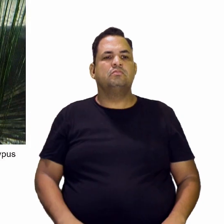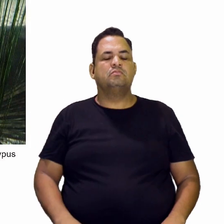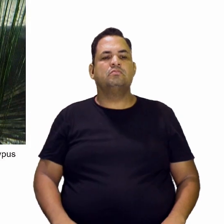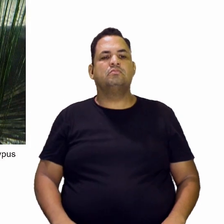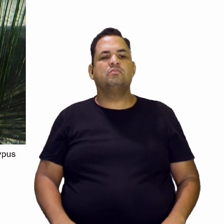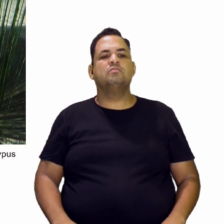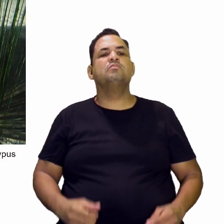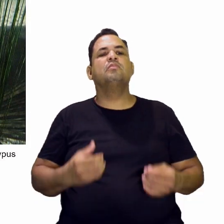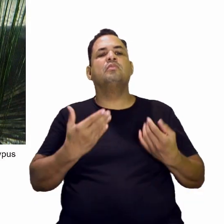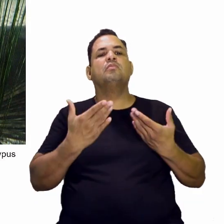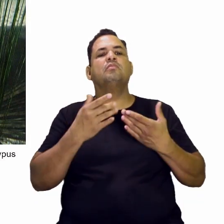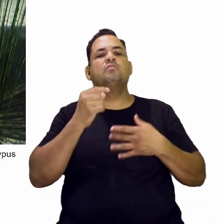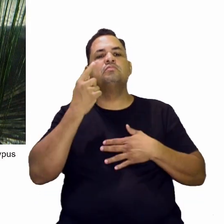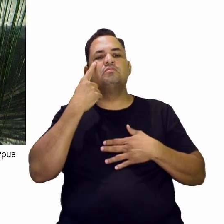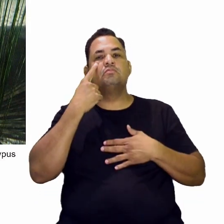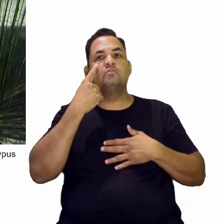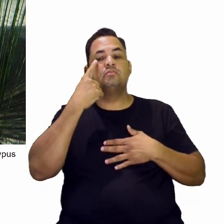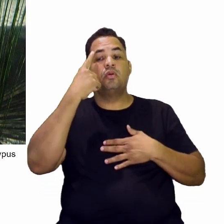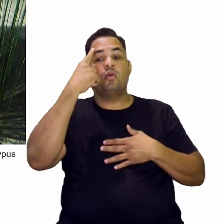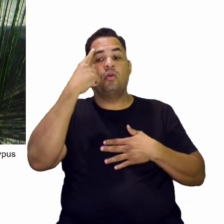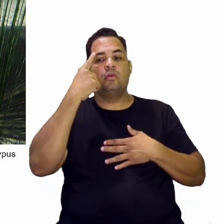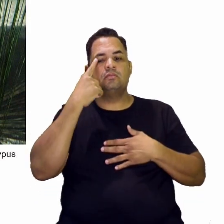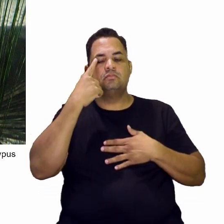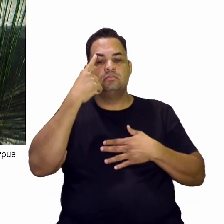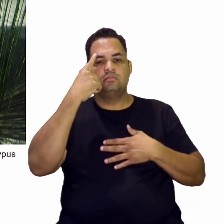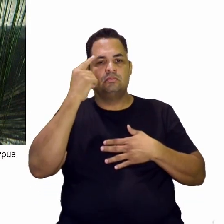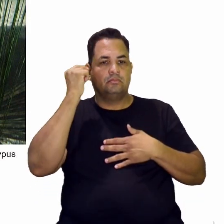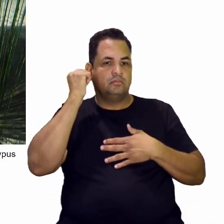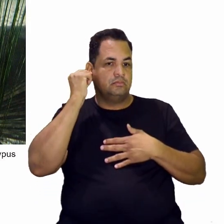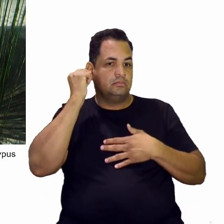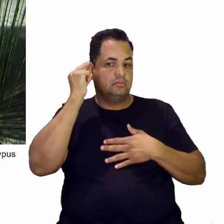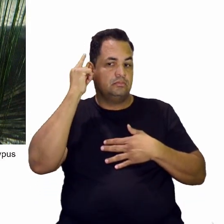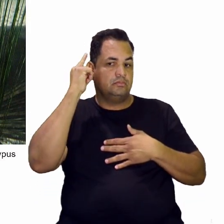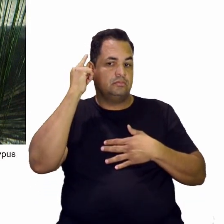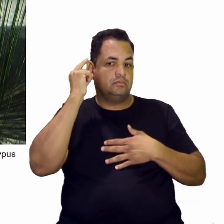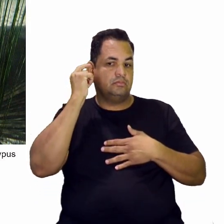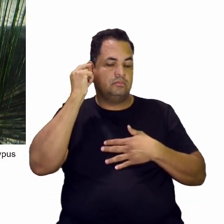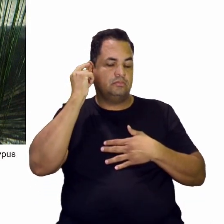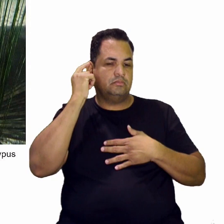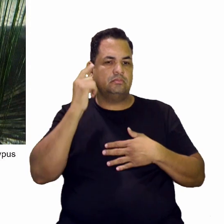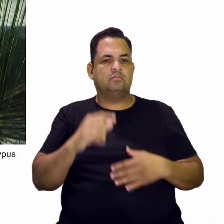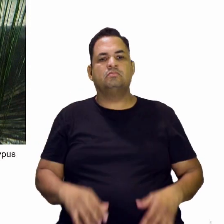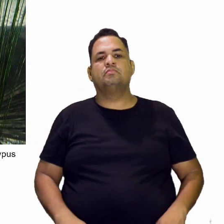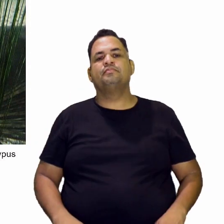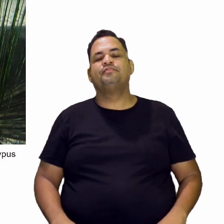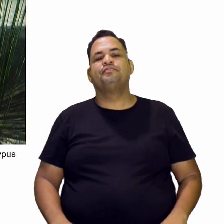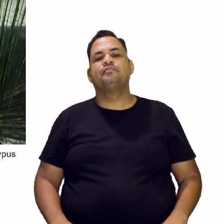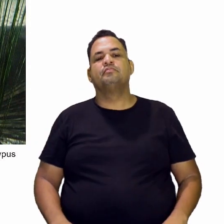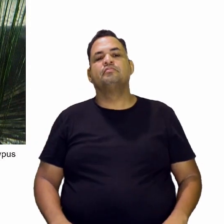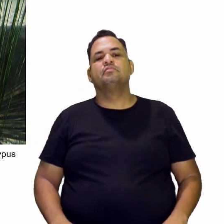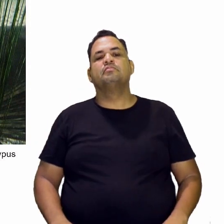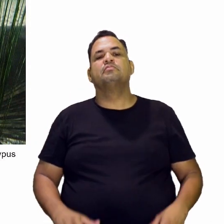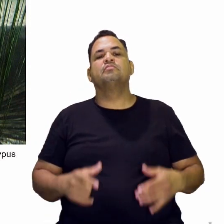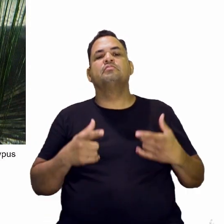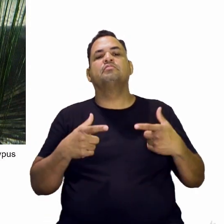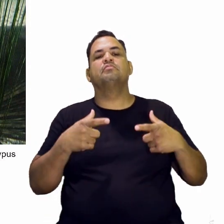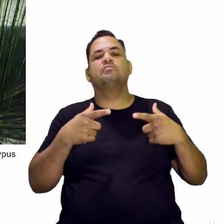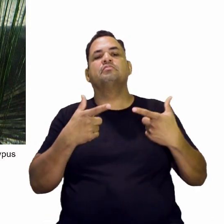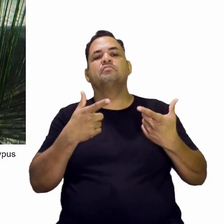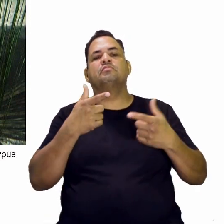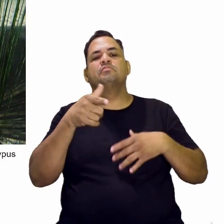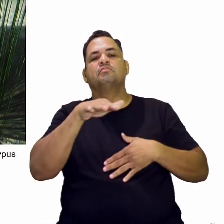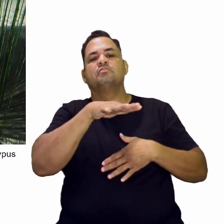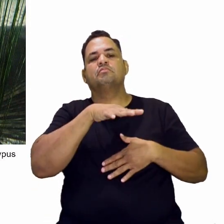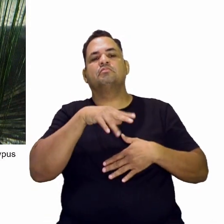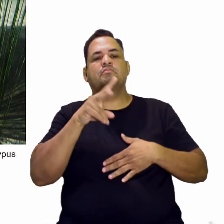Olha a posição dos olhos e das orelhas, tá? Você tá vendo que essa posiçãozinha que ele tá ali, ó, está